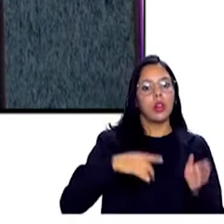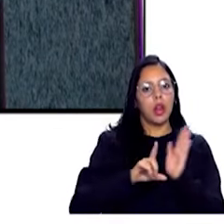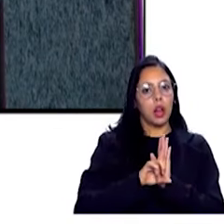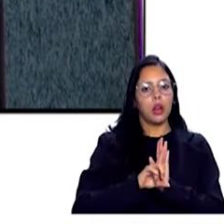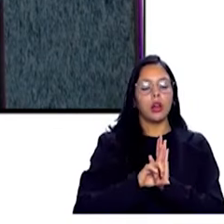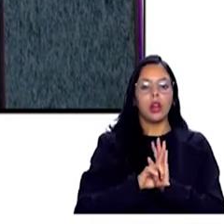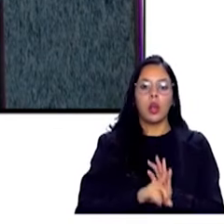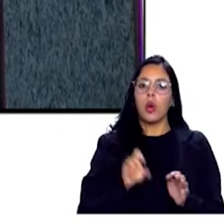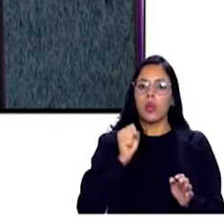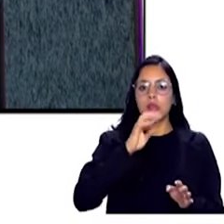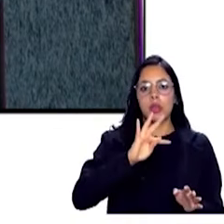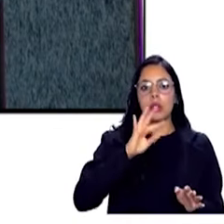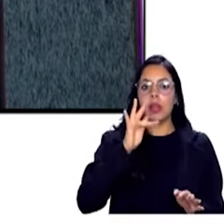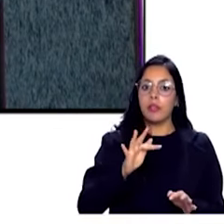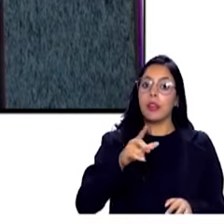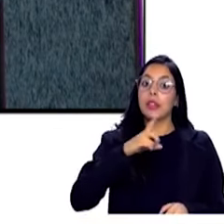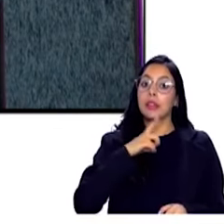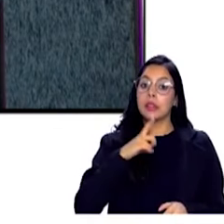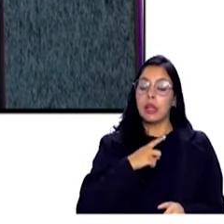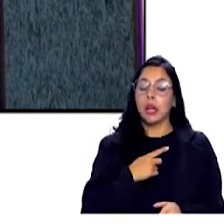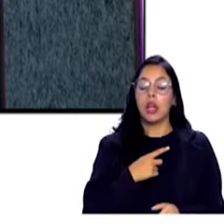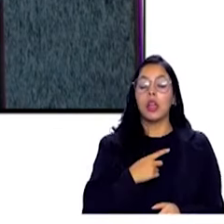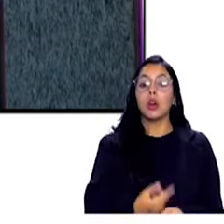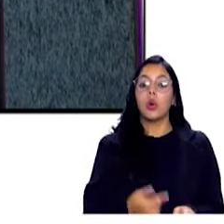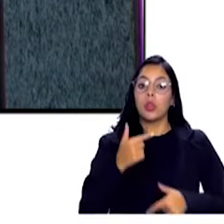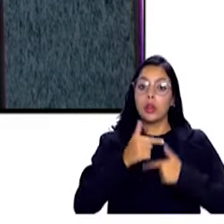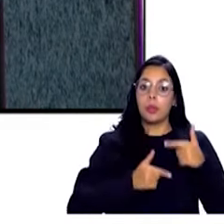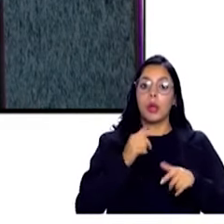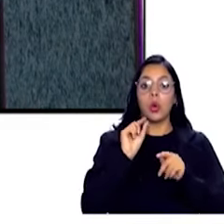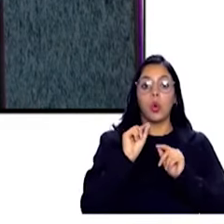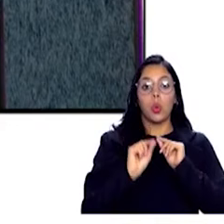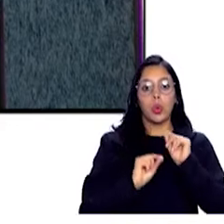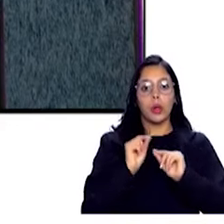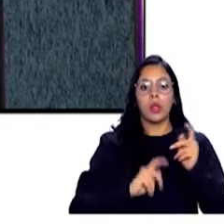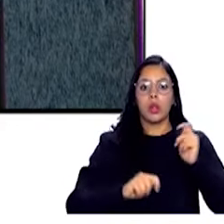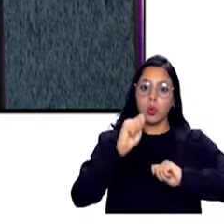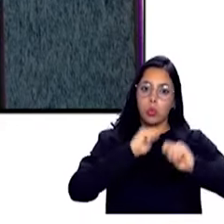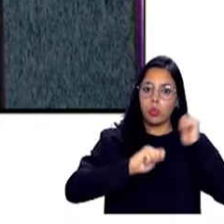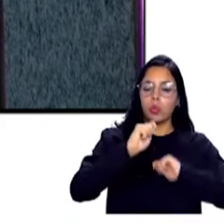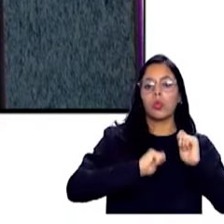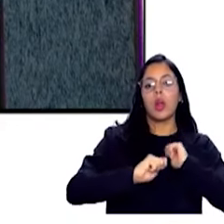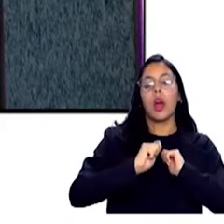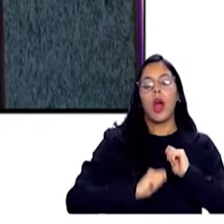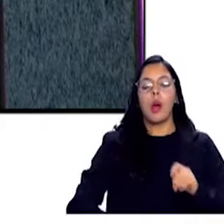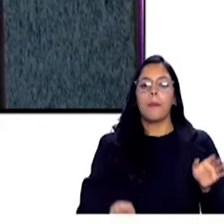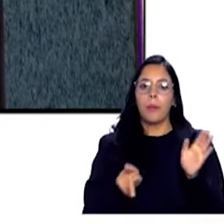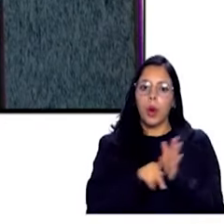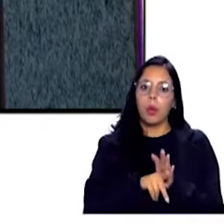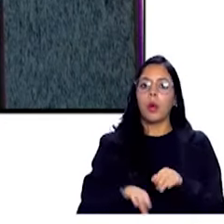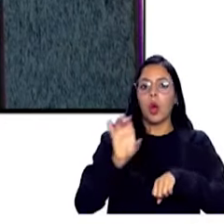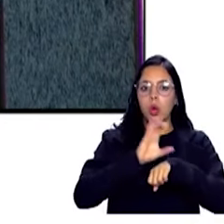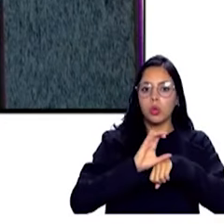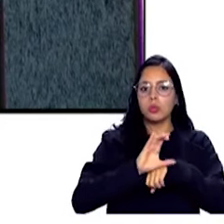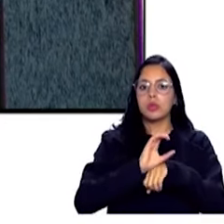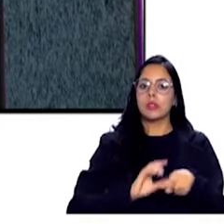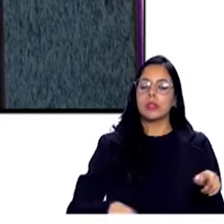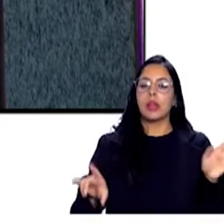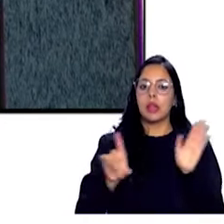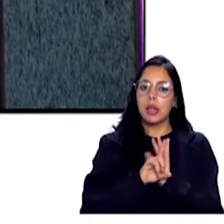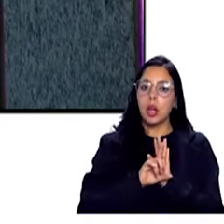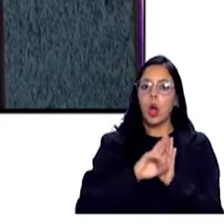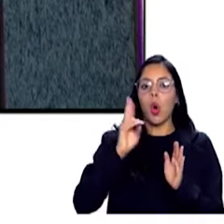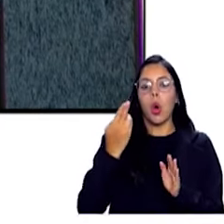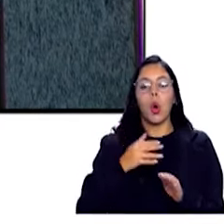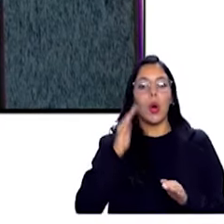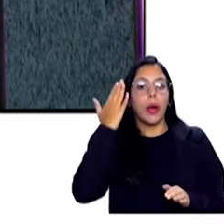STF tem incumbência de controlar a constitucionalidade da Lei ou da interpretação ou da